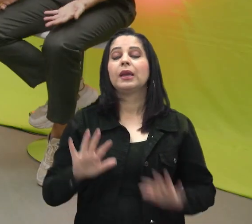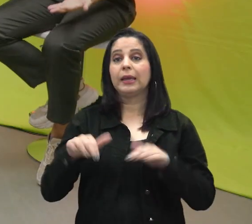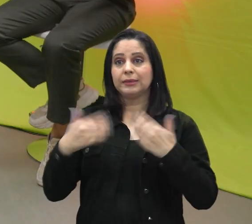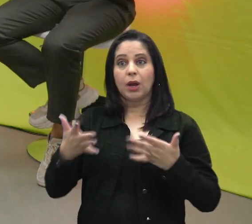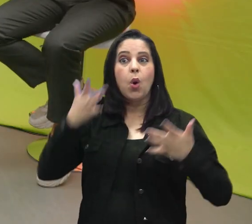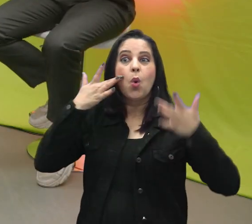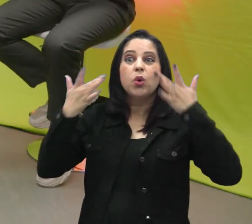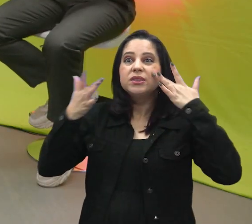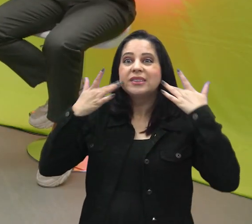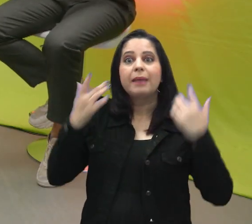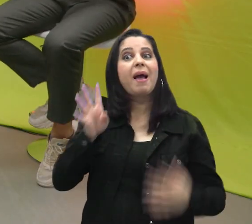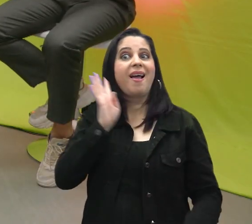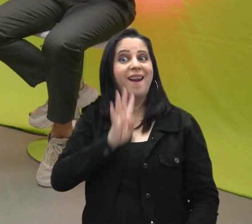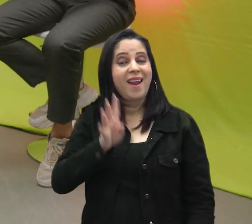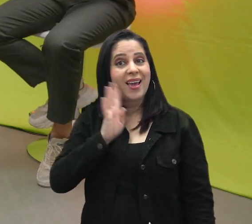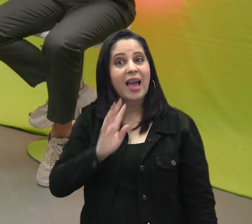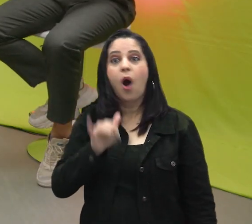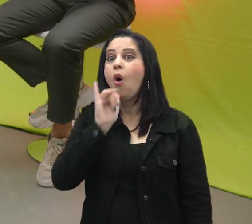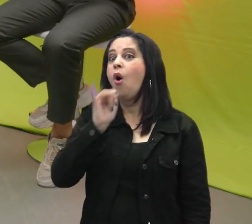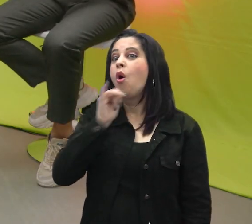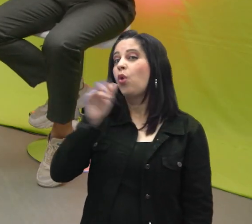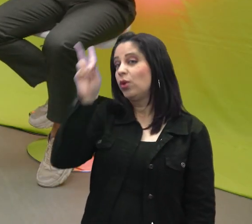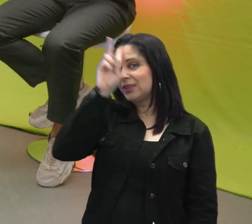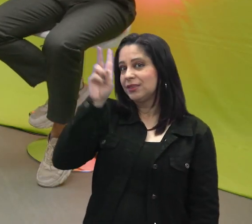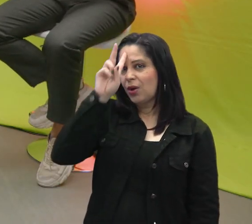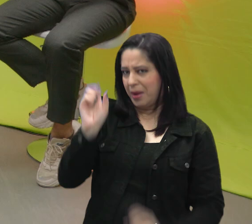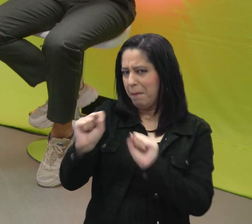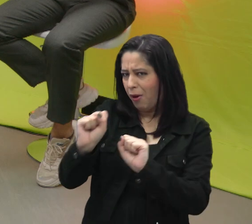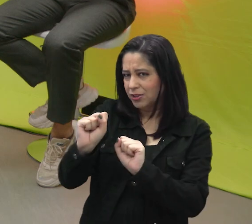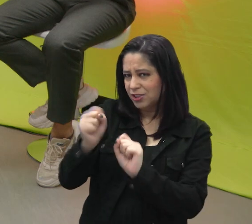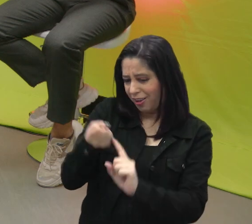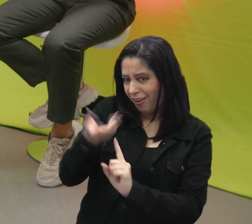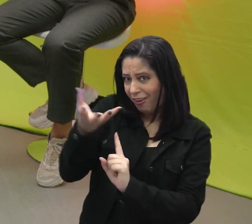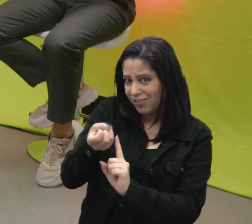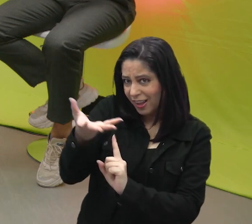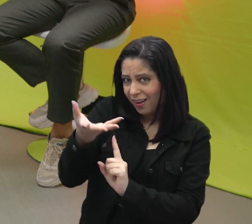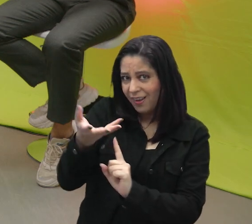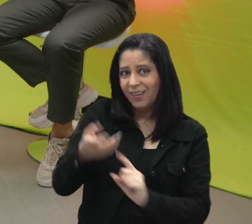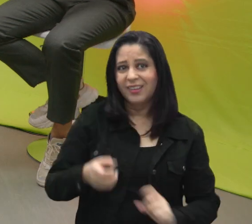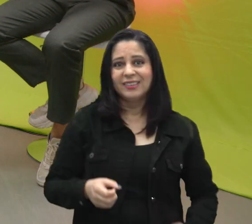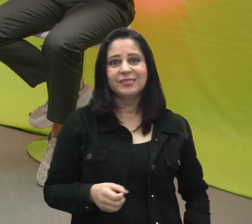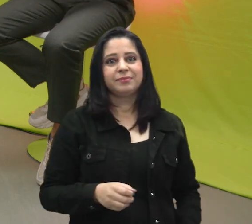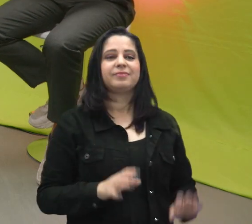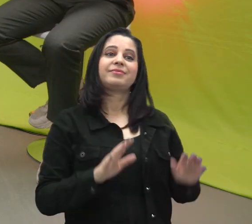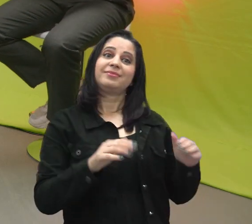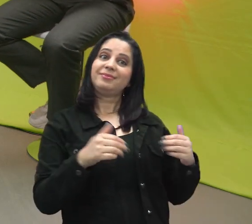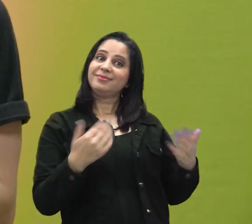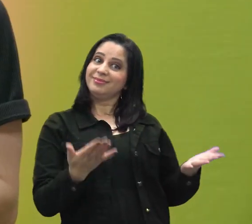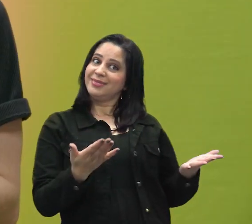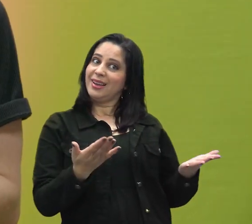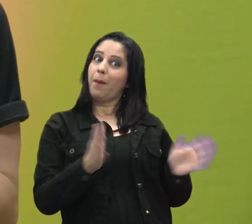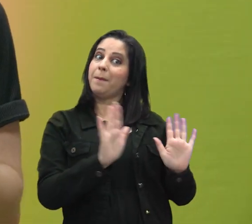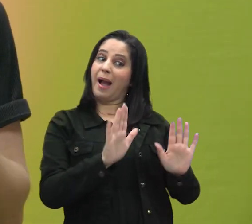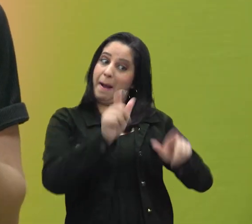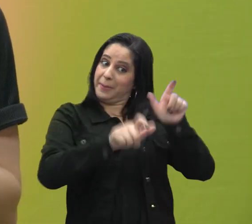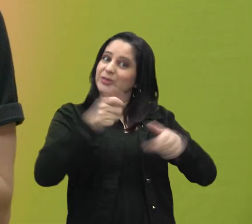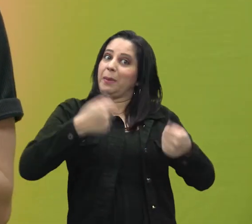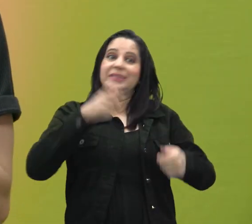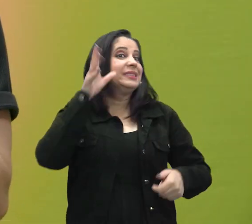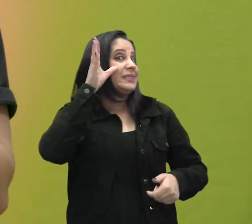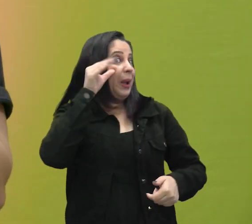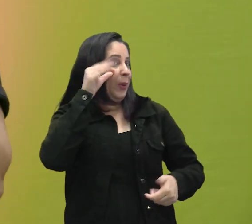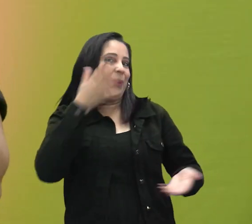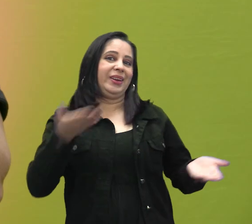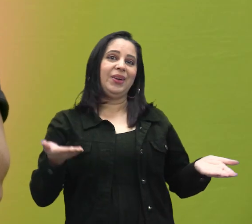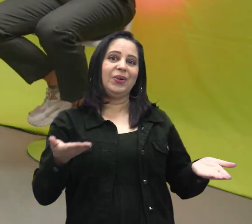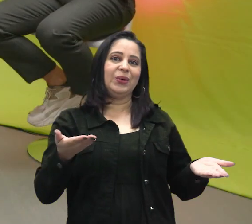bagagem, O espetáculo é divertidíssimo, conta uma história de um cara... posso dar spoiler? né? Pode, Claro. mas você tem que fazer o pessoal querer te assistir, cara.